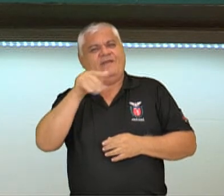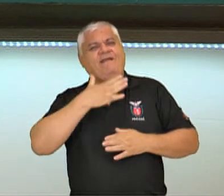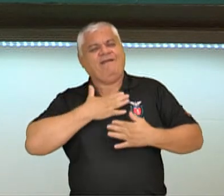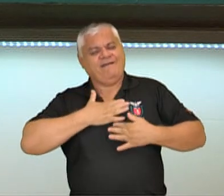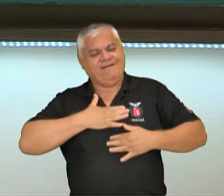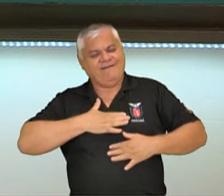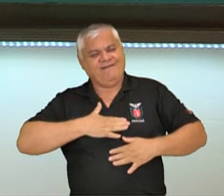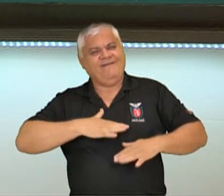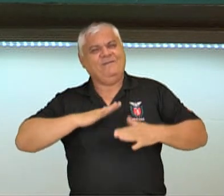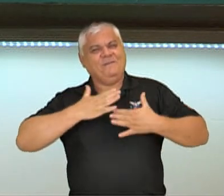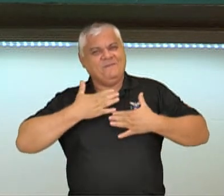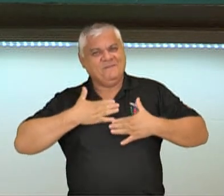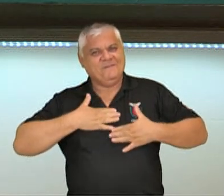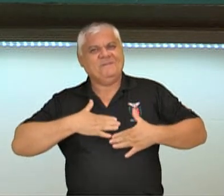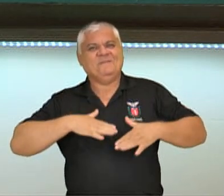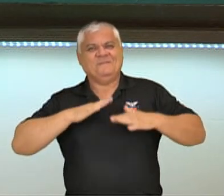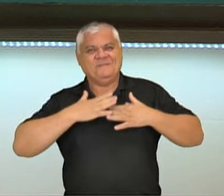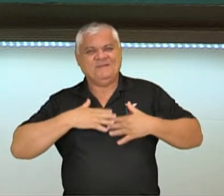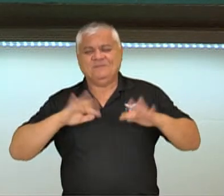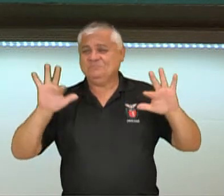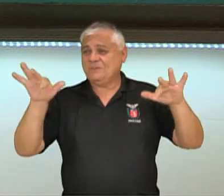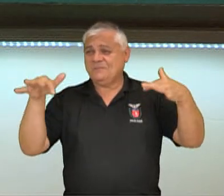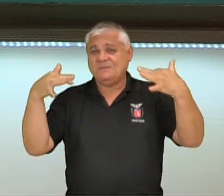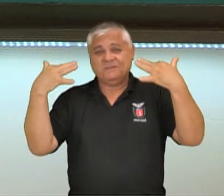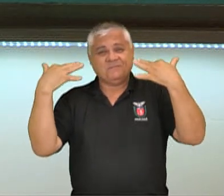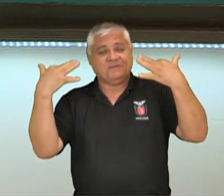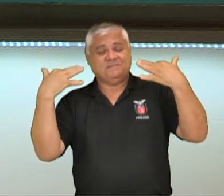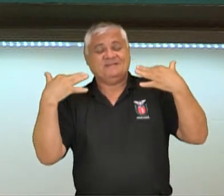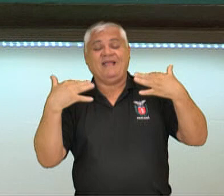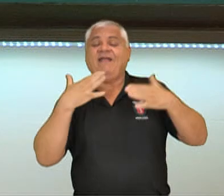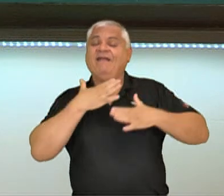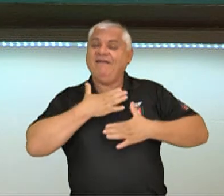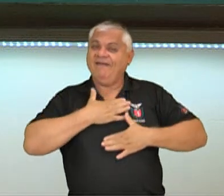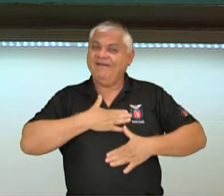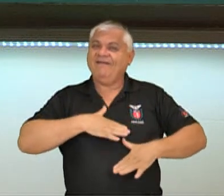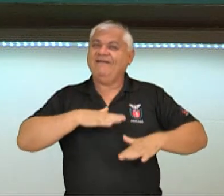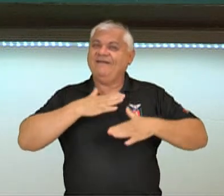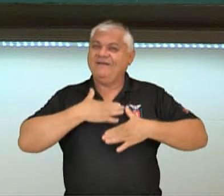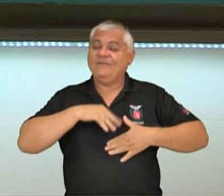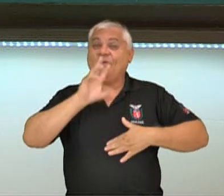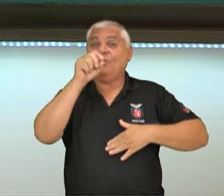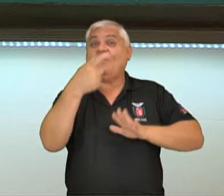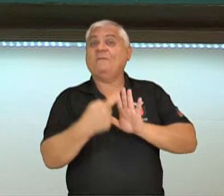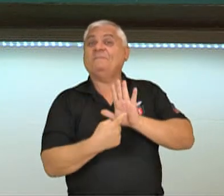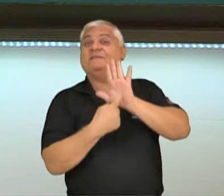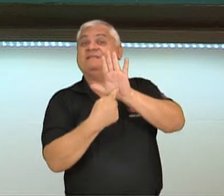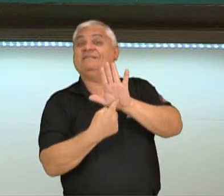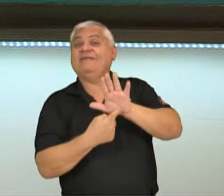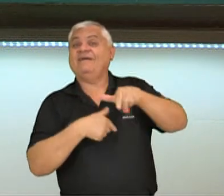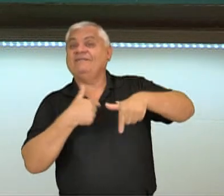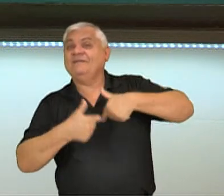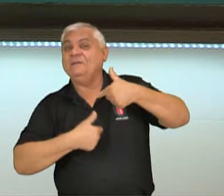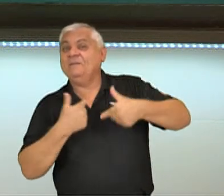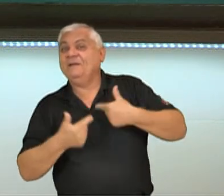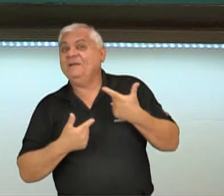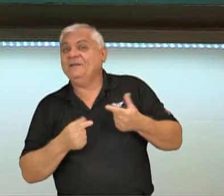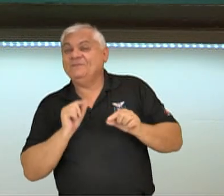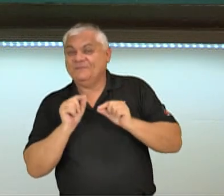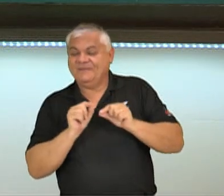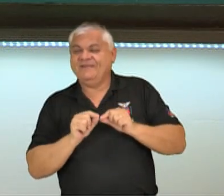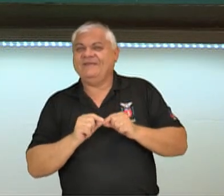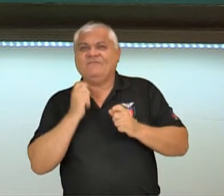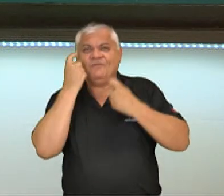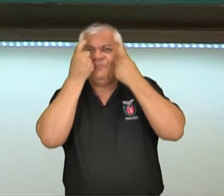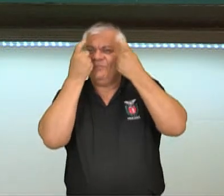em situações de muita ansiedade ou que você tem que apresentar alguma coisa em público, tá? Não